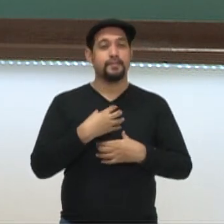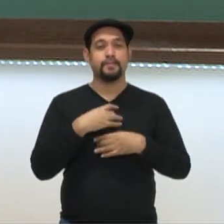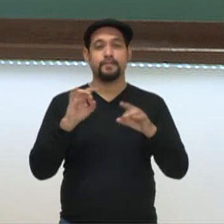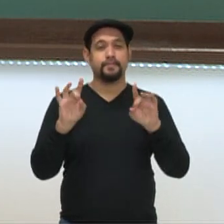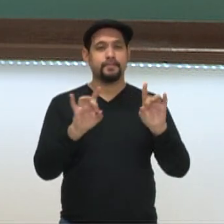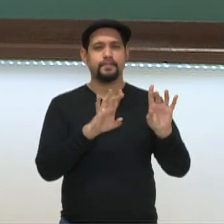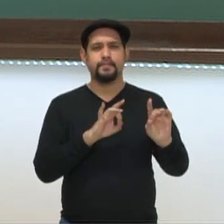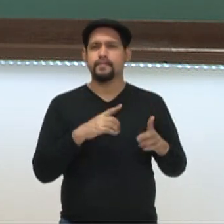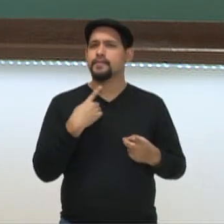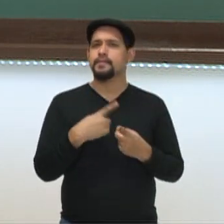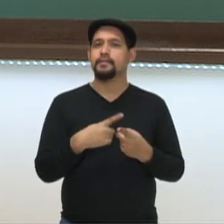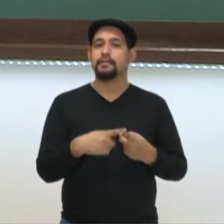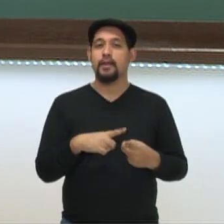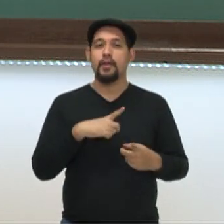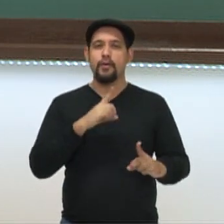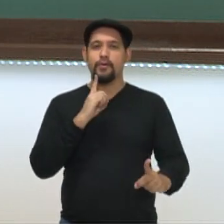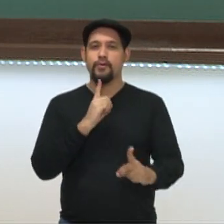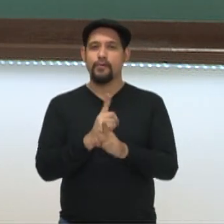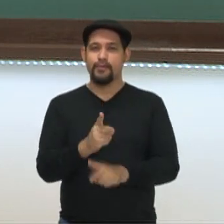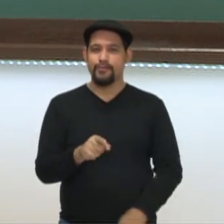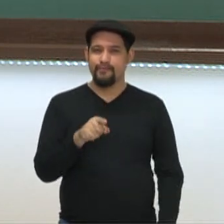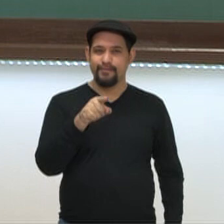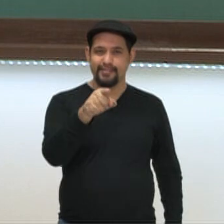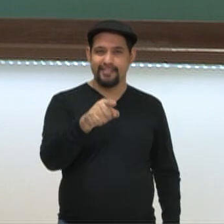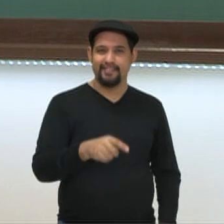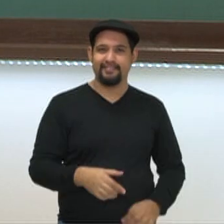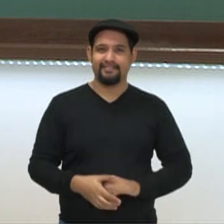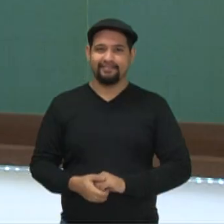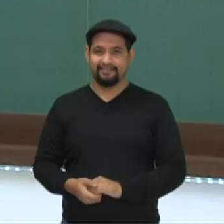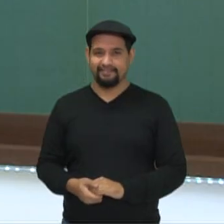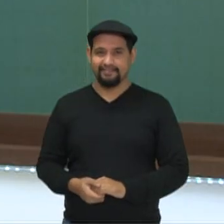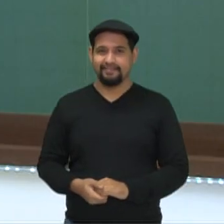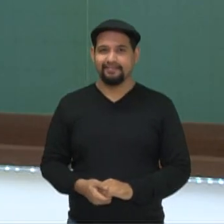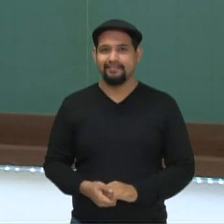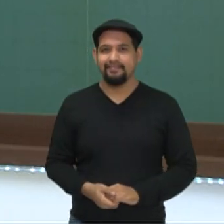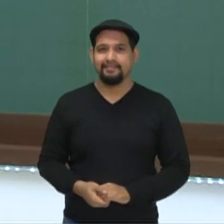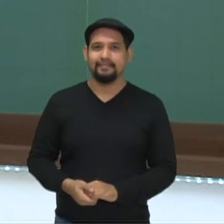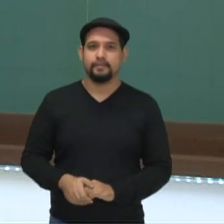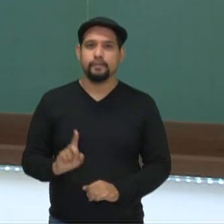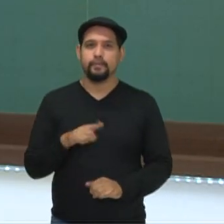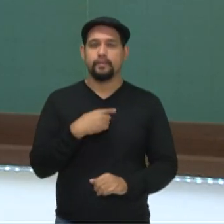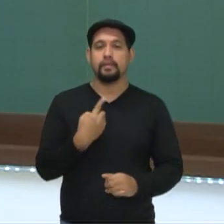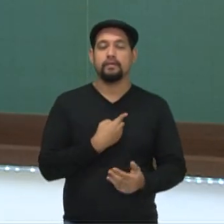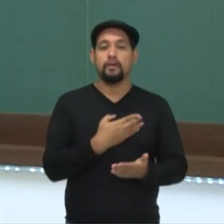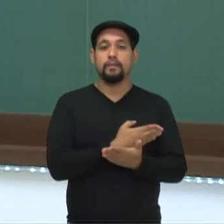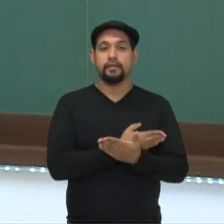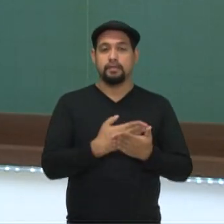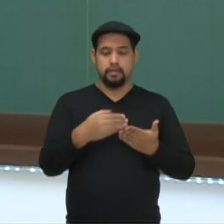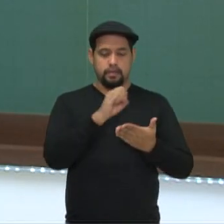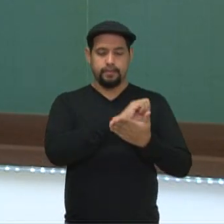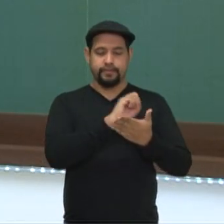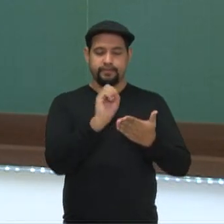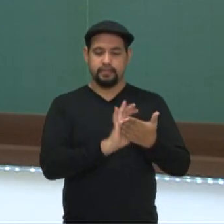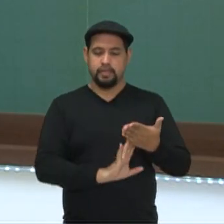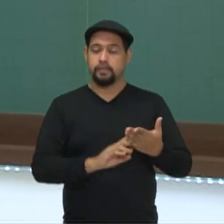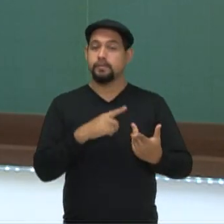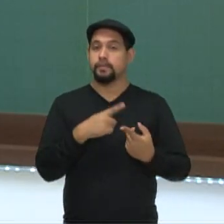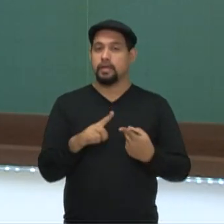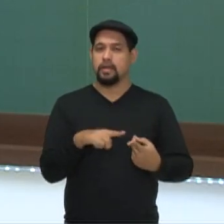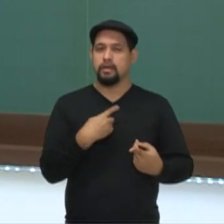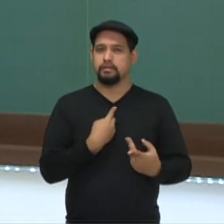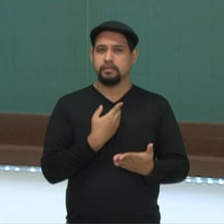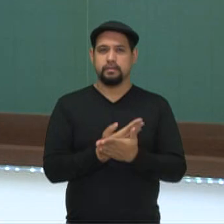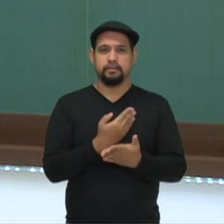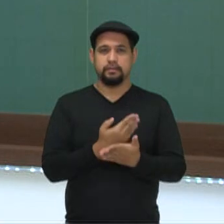especial, porque é aí que eu encontro vocês. Bom, vamos começar com uma atividade, afinal de contas, a nossa aula é